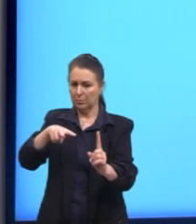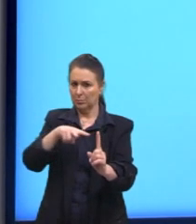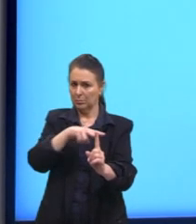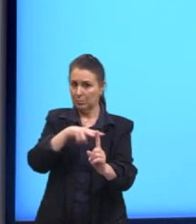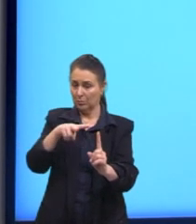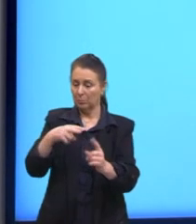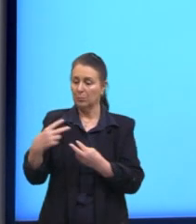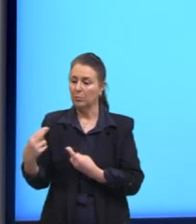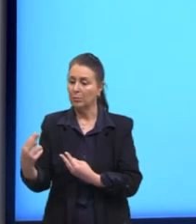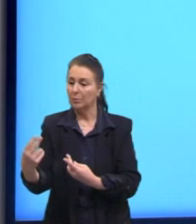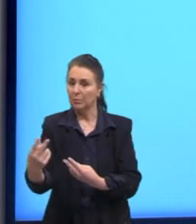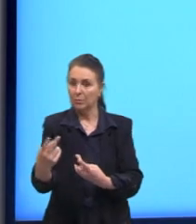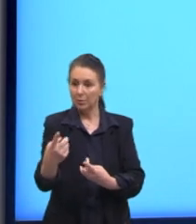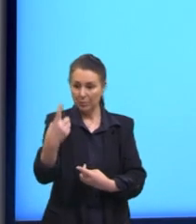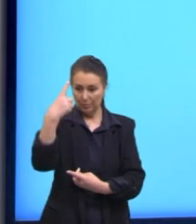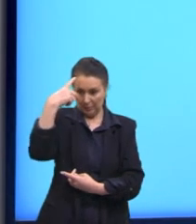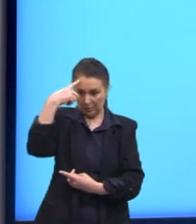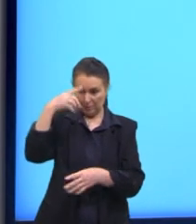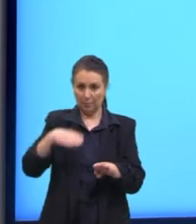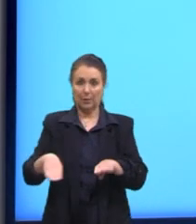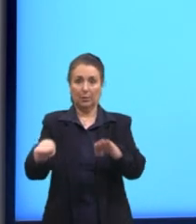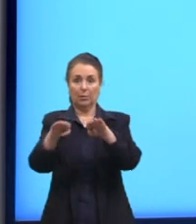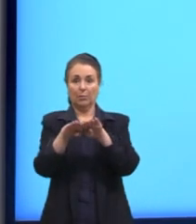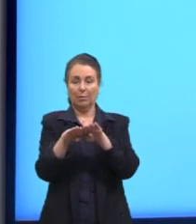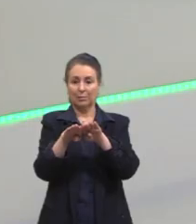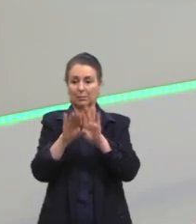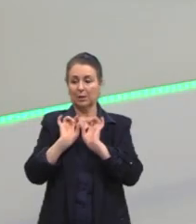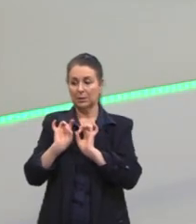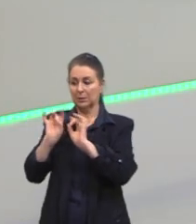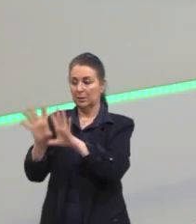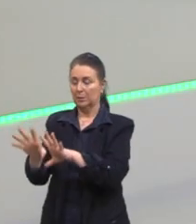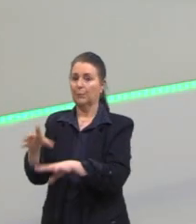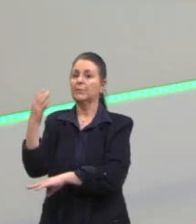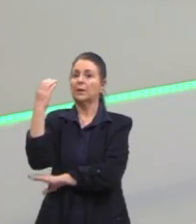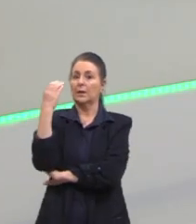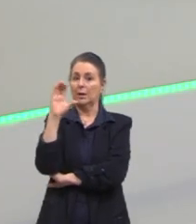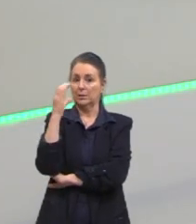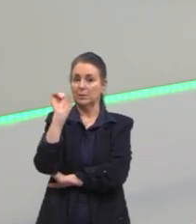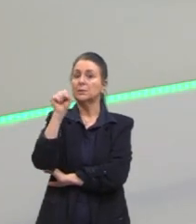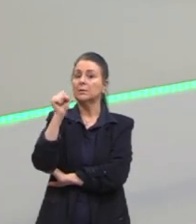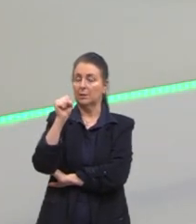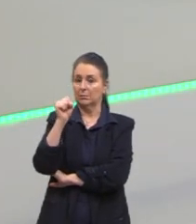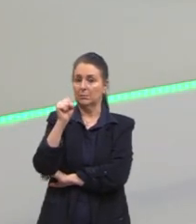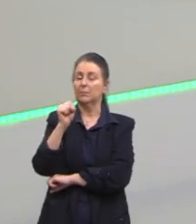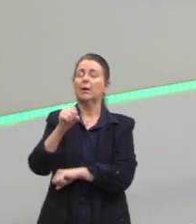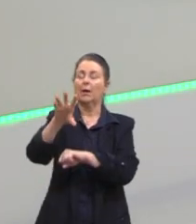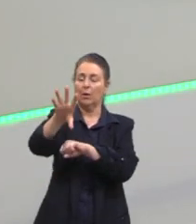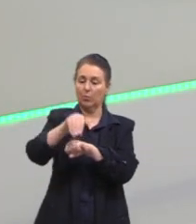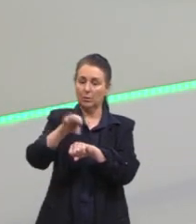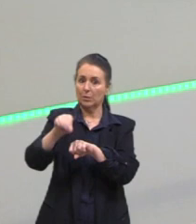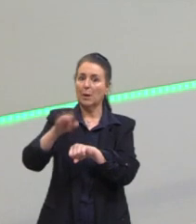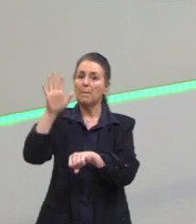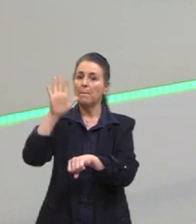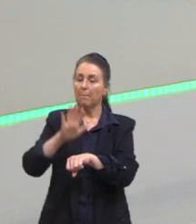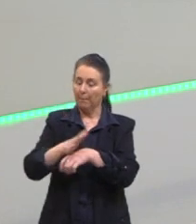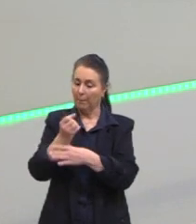totalmente descartado. De fato, a ciência é a fonte de conhecimento mais